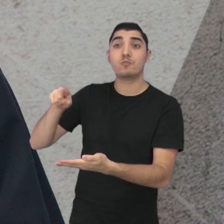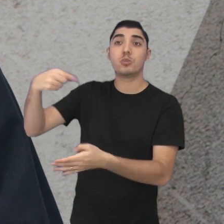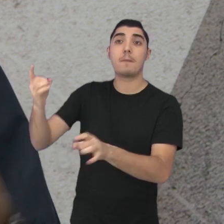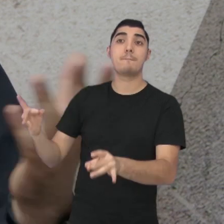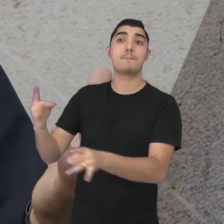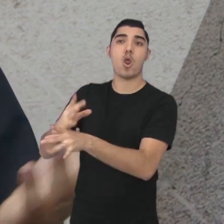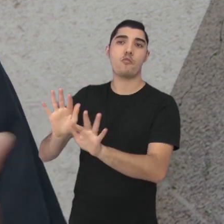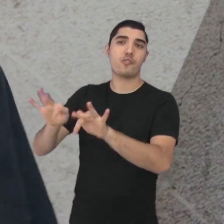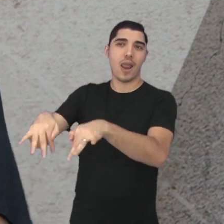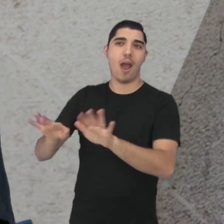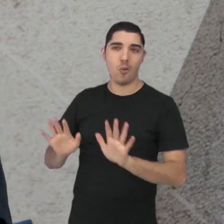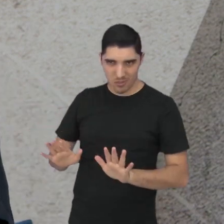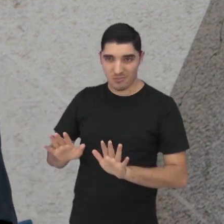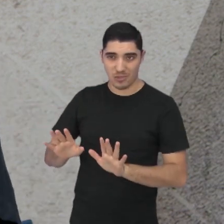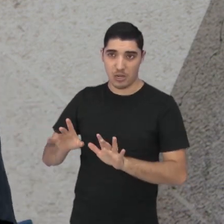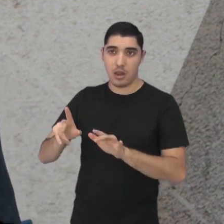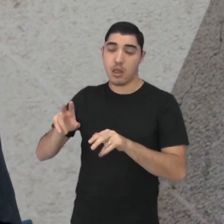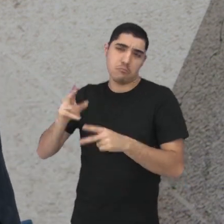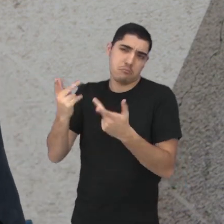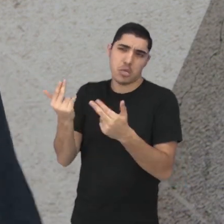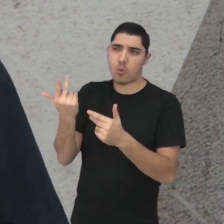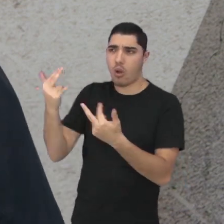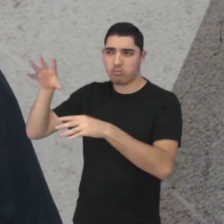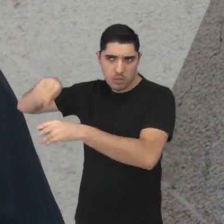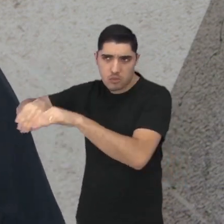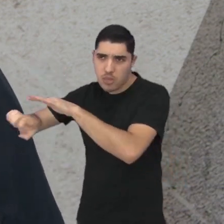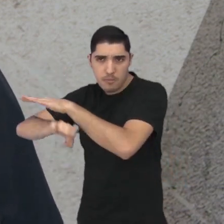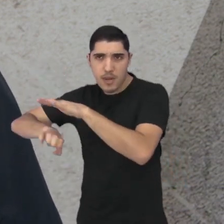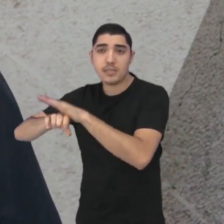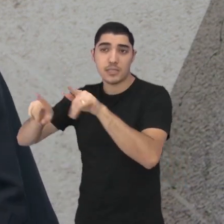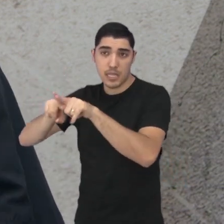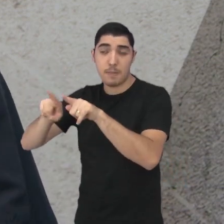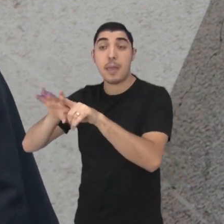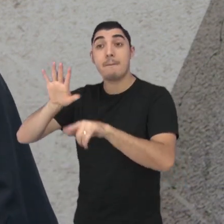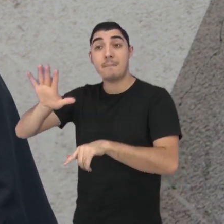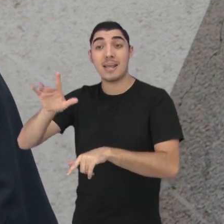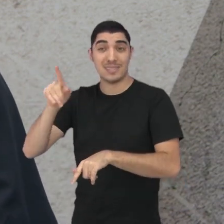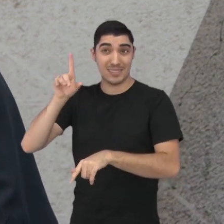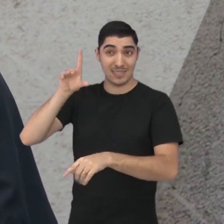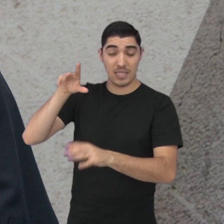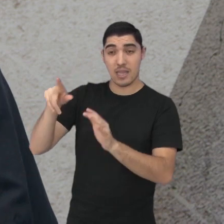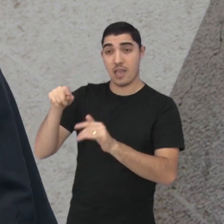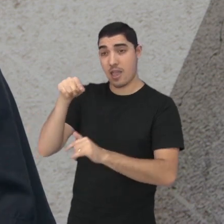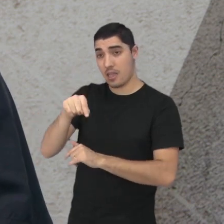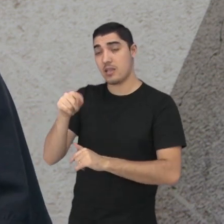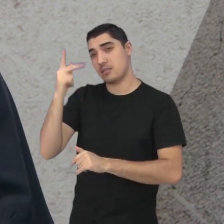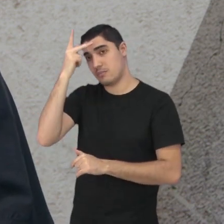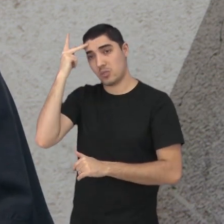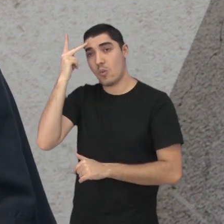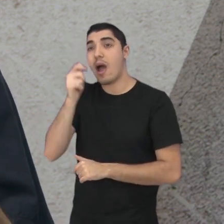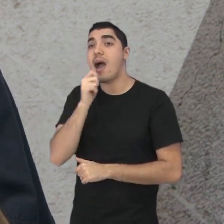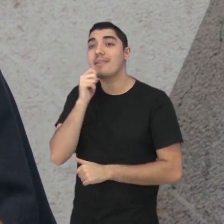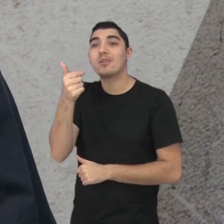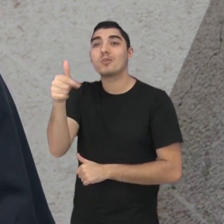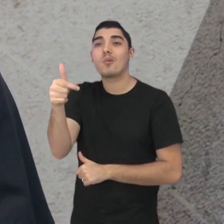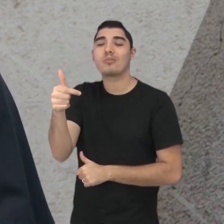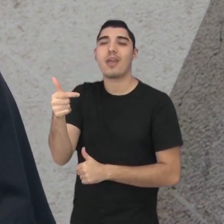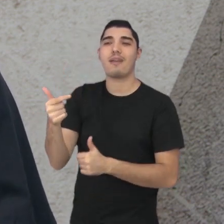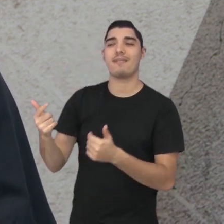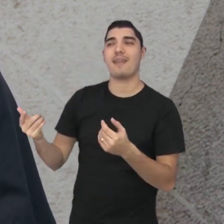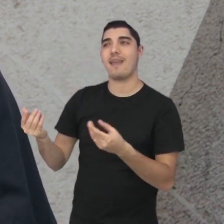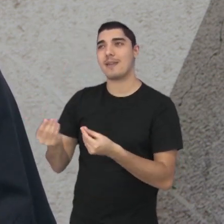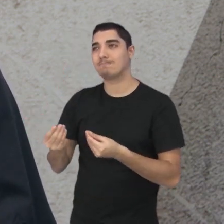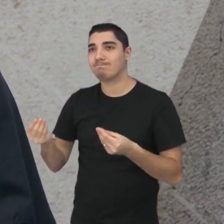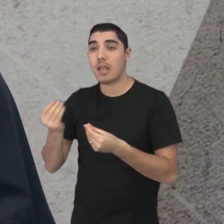de game na faculdade, você vai entregar um projeto final, que é um jogo, que vai ser avaliado e tudo mais, só que não tem, às vezes, o mesmo